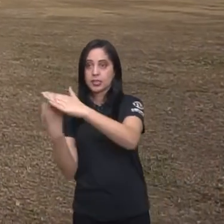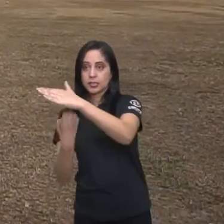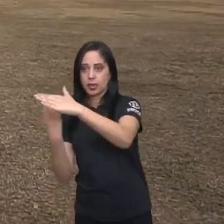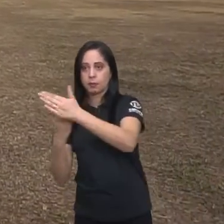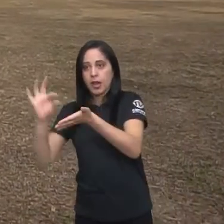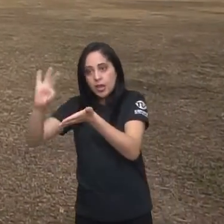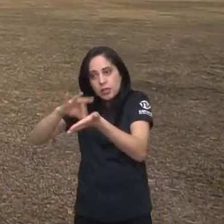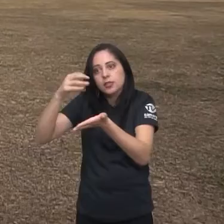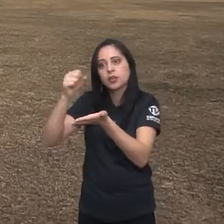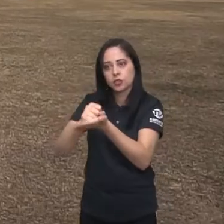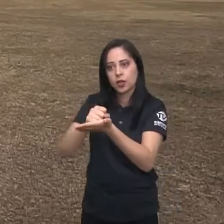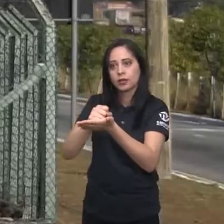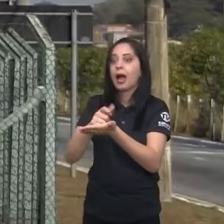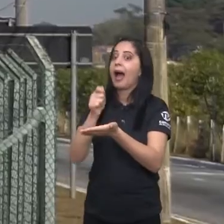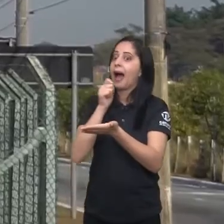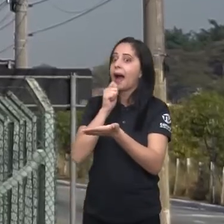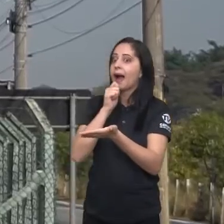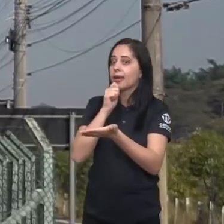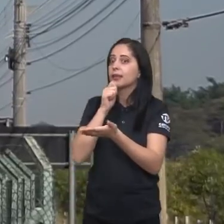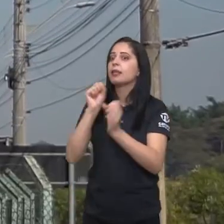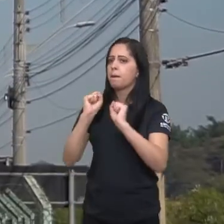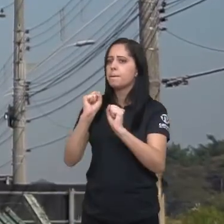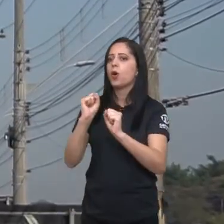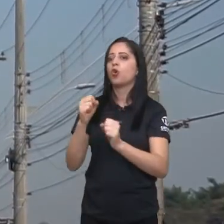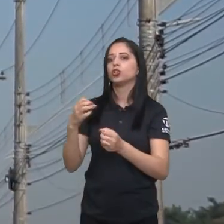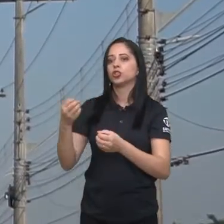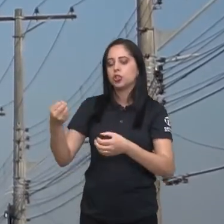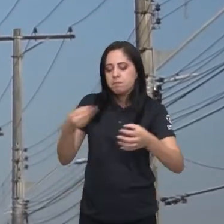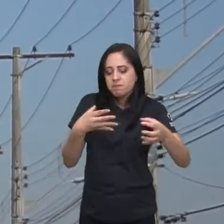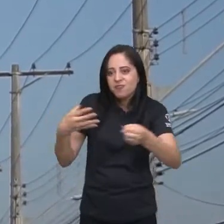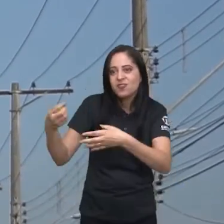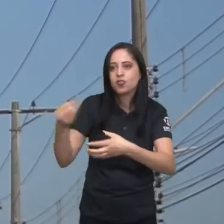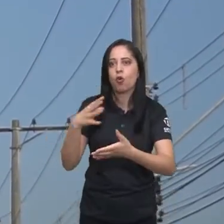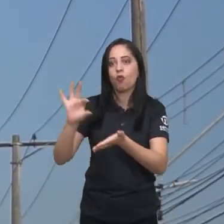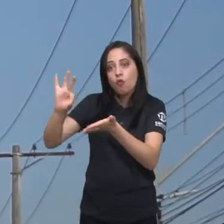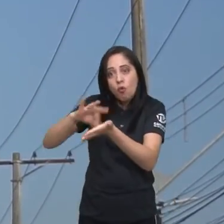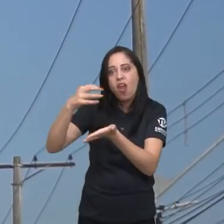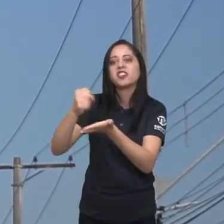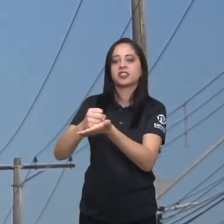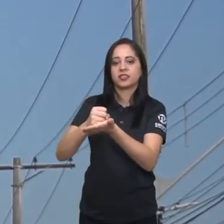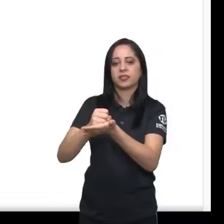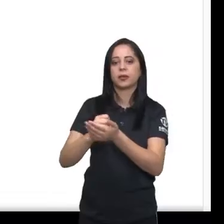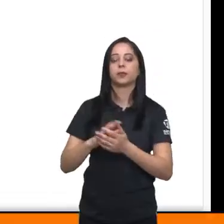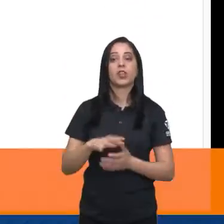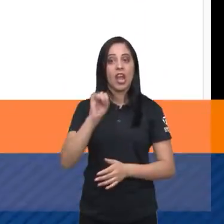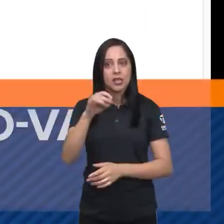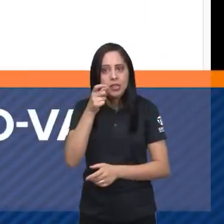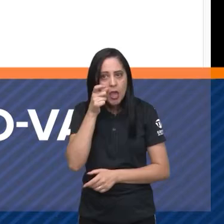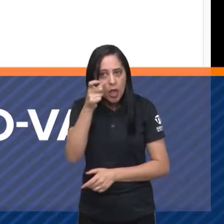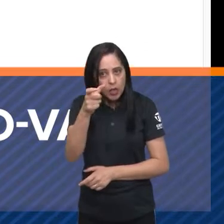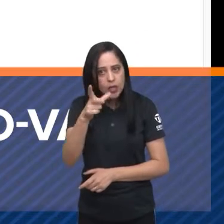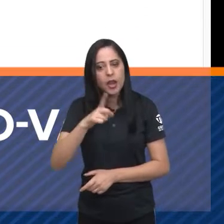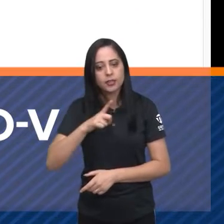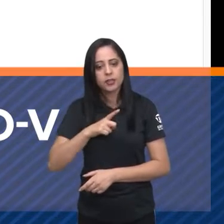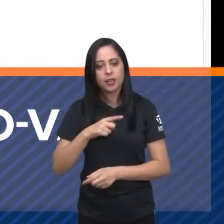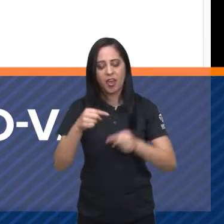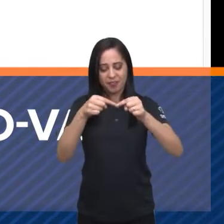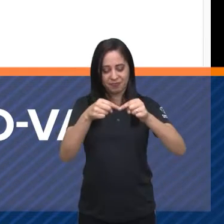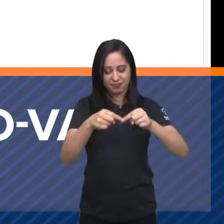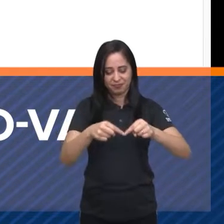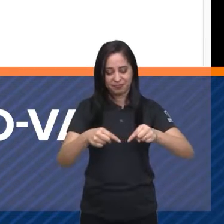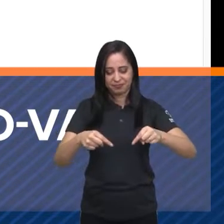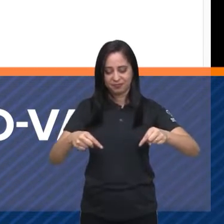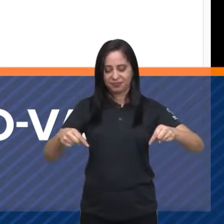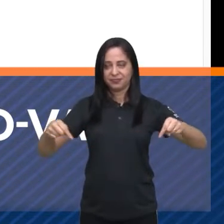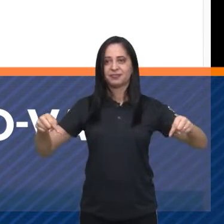empresas cadastradas no cluster e está com inscrições abertas para receber novos negócios. As companhias interessadas podem